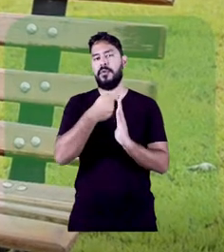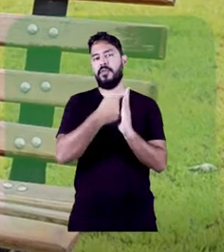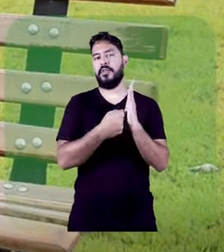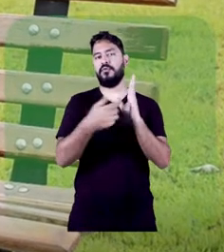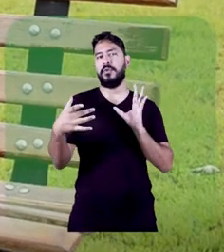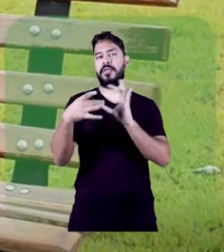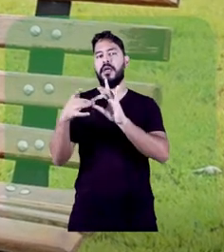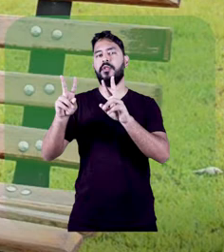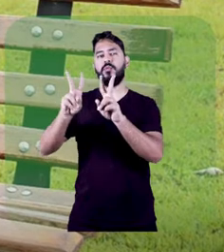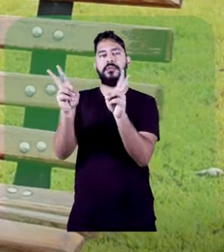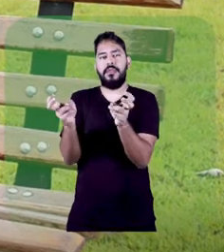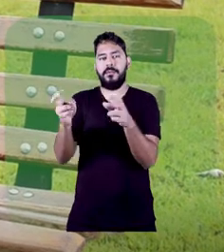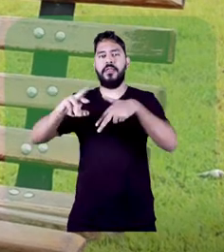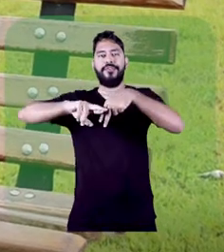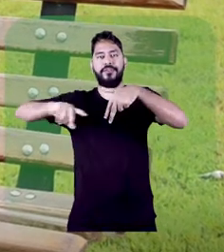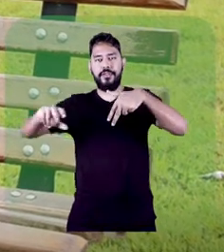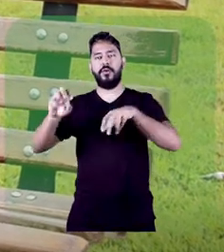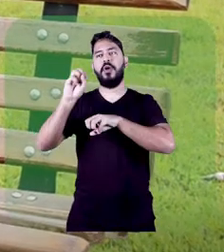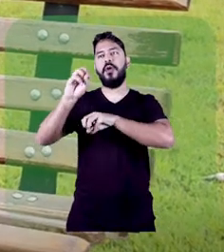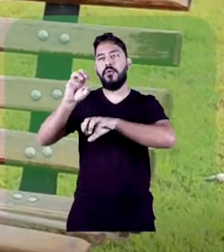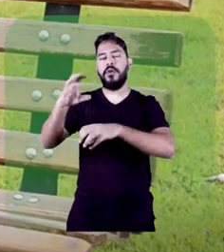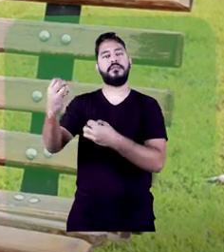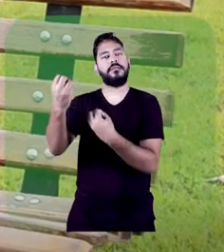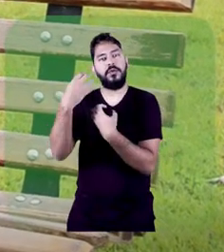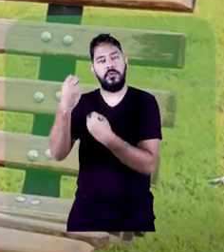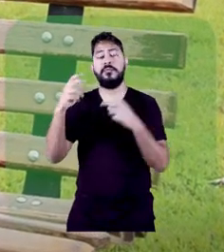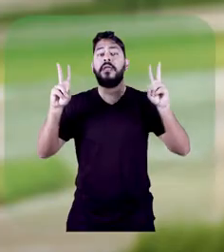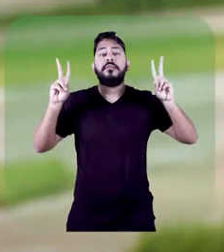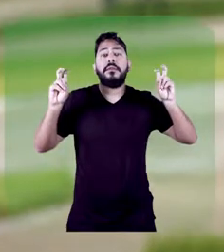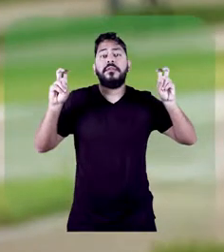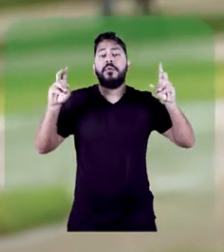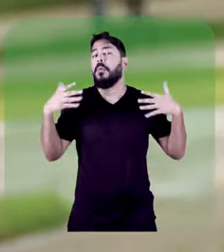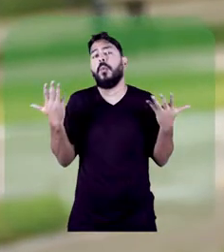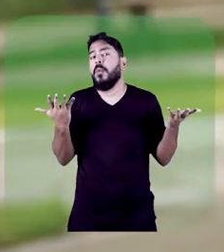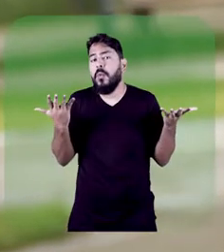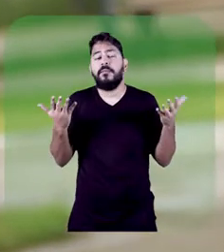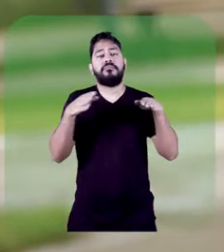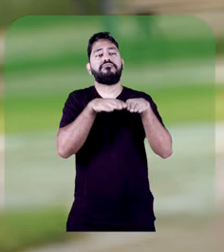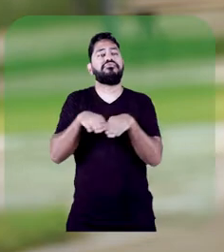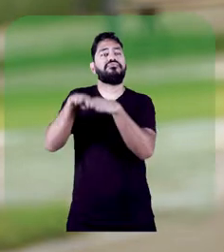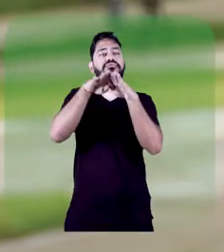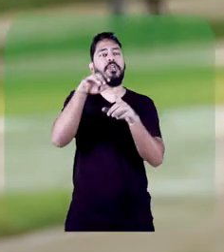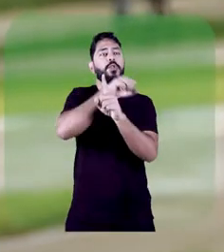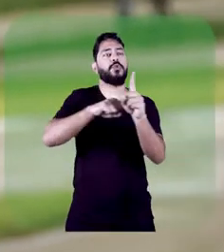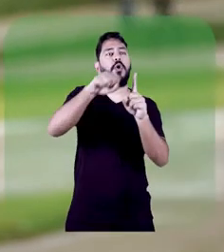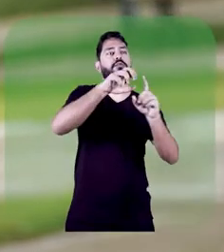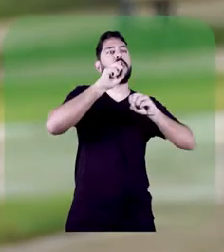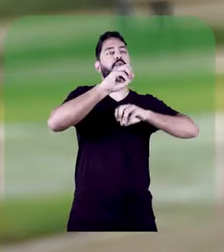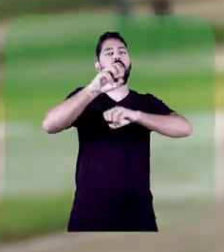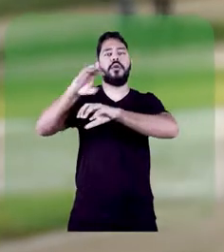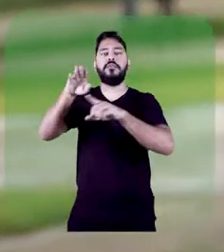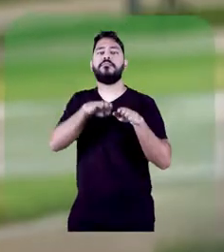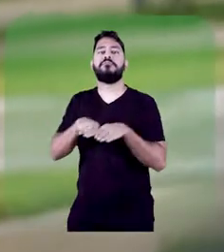O meu texto foi baseado no tema Gênero e Educação, cujo título foi A Equidade na